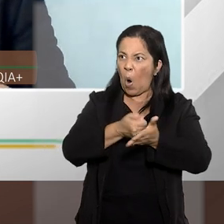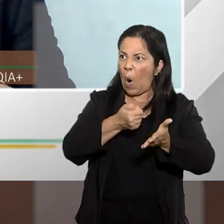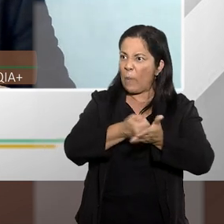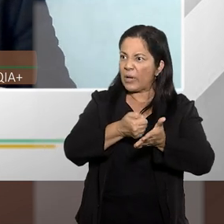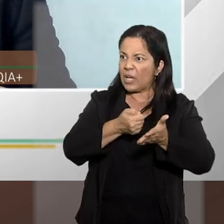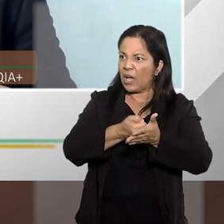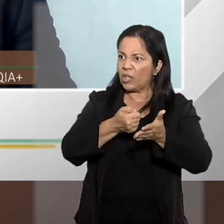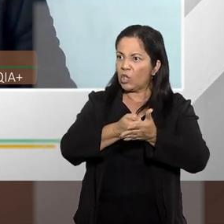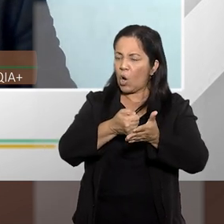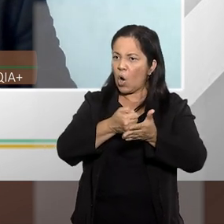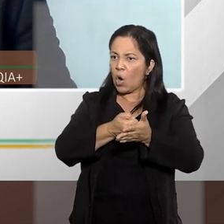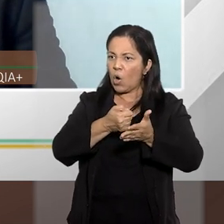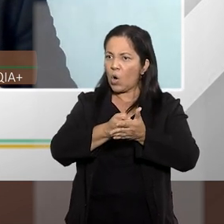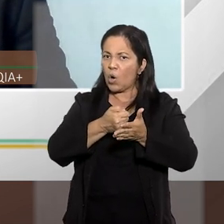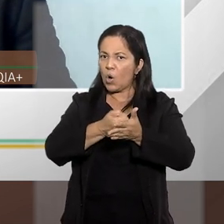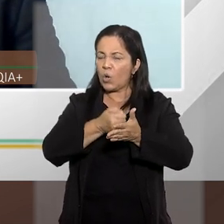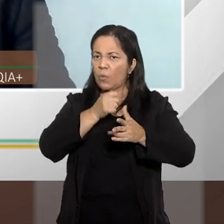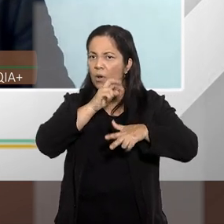decisão